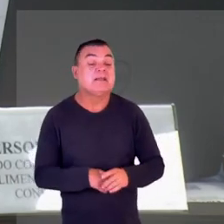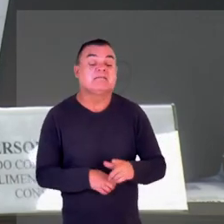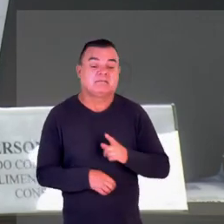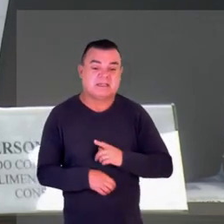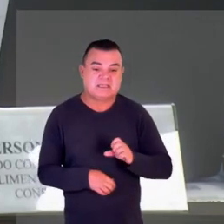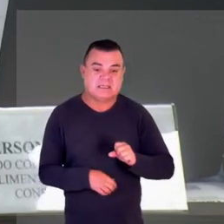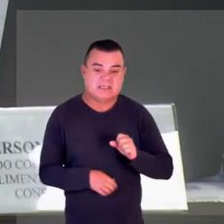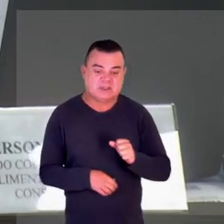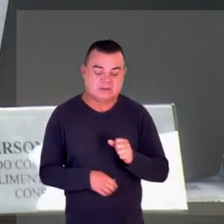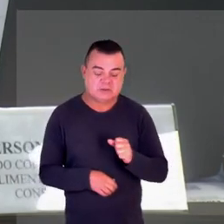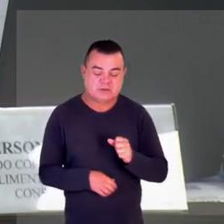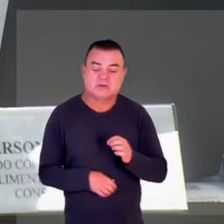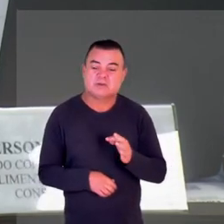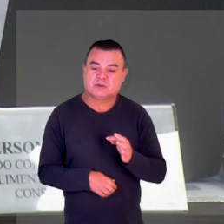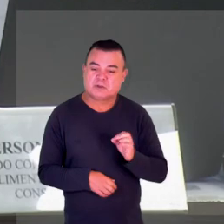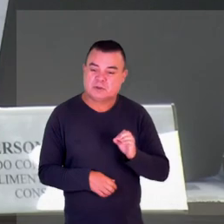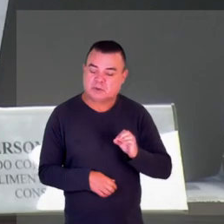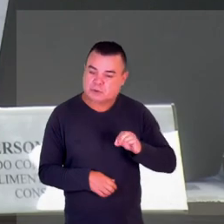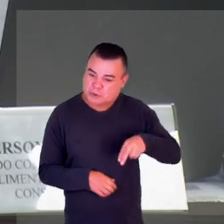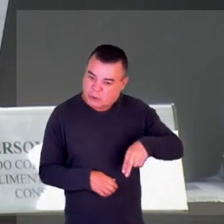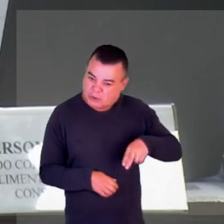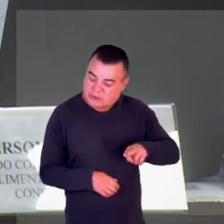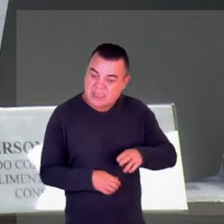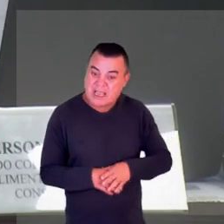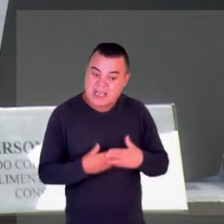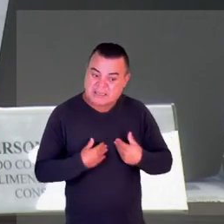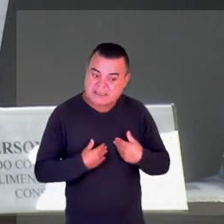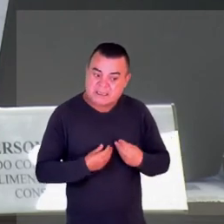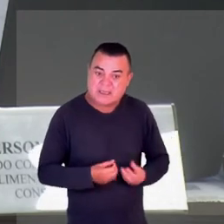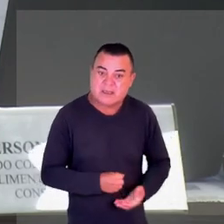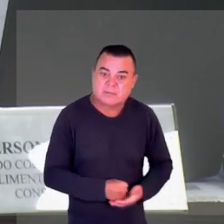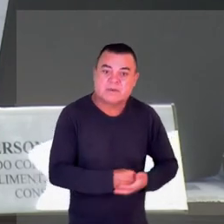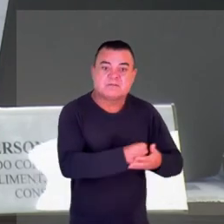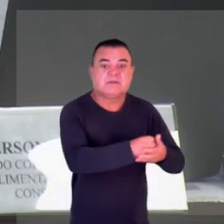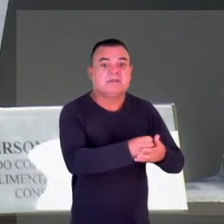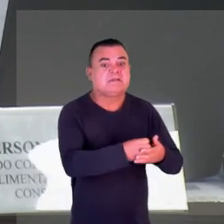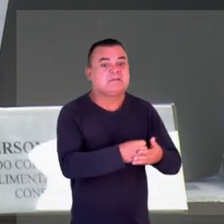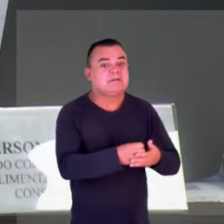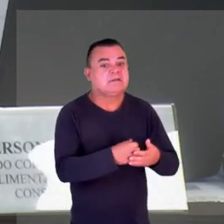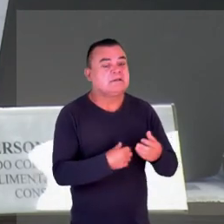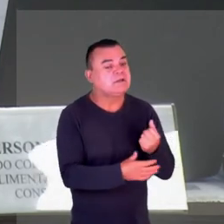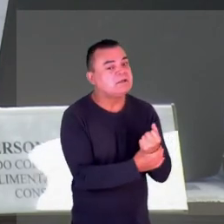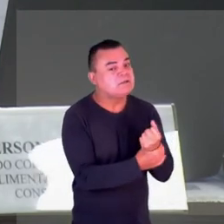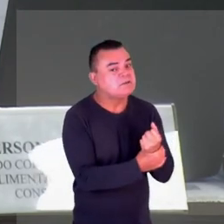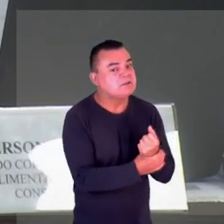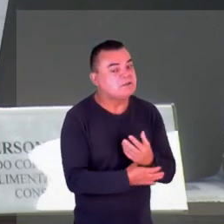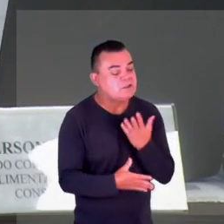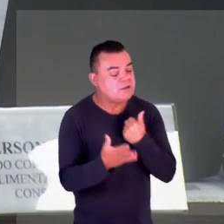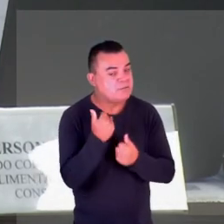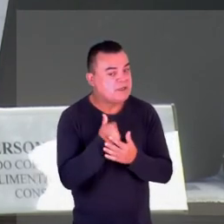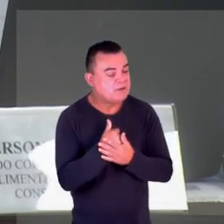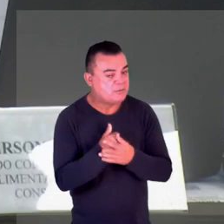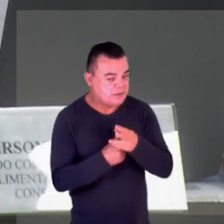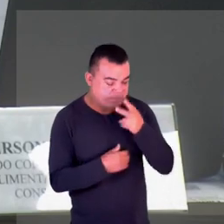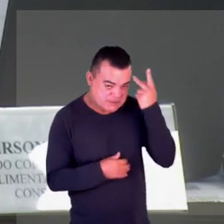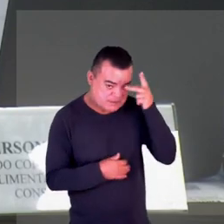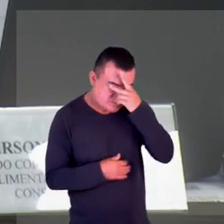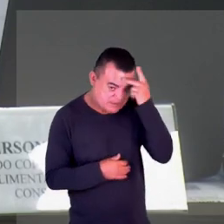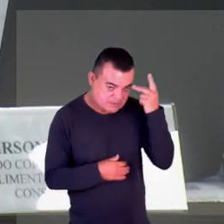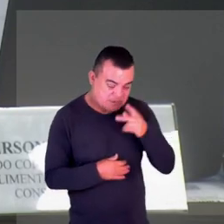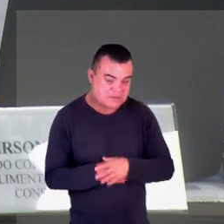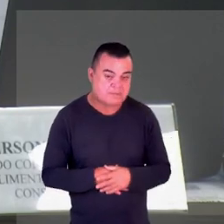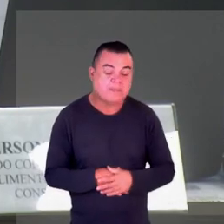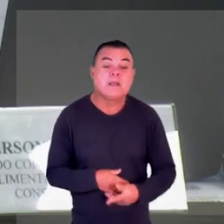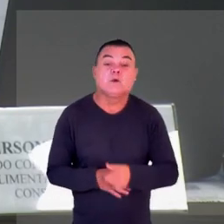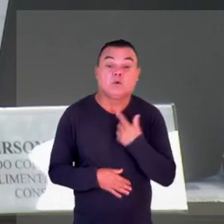vai garantir portanto que as pessoas possam ter alimento mas é preciso avançar também no que a gente tem defendido inclusive no